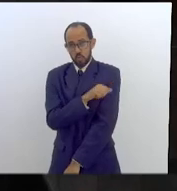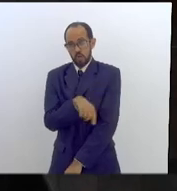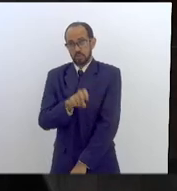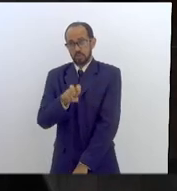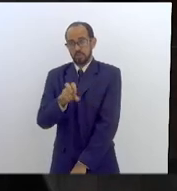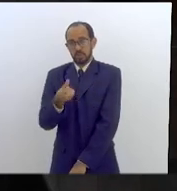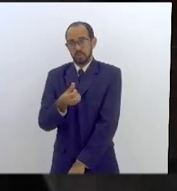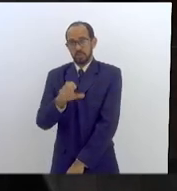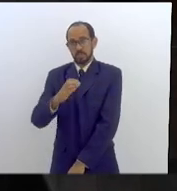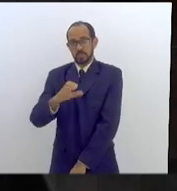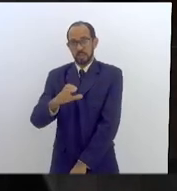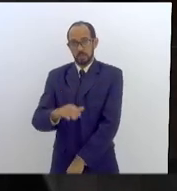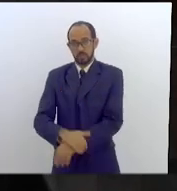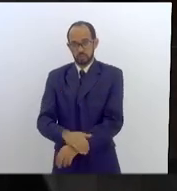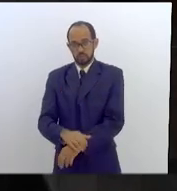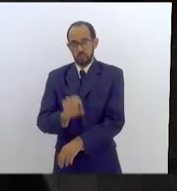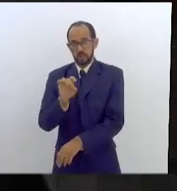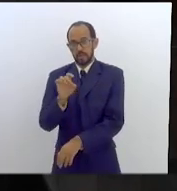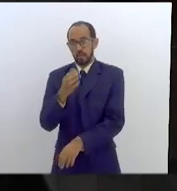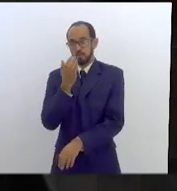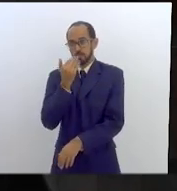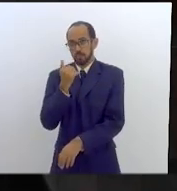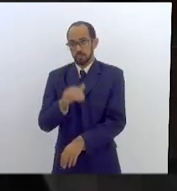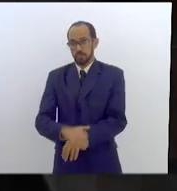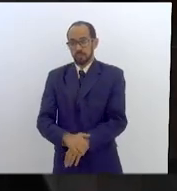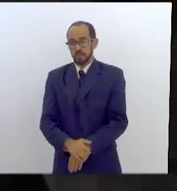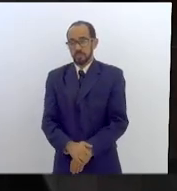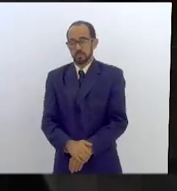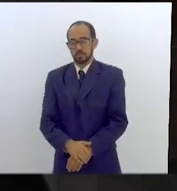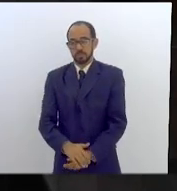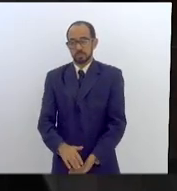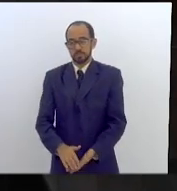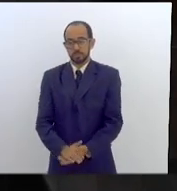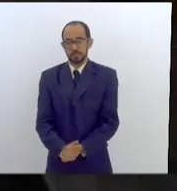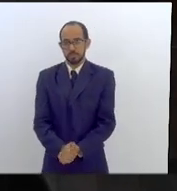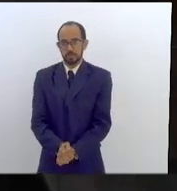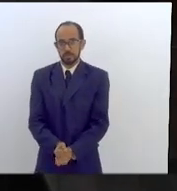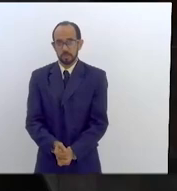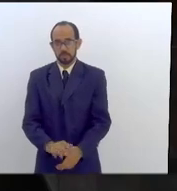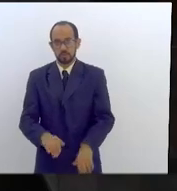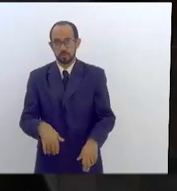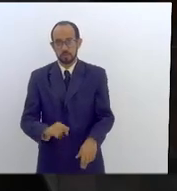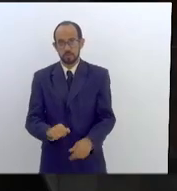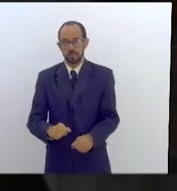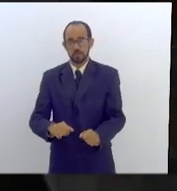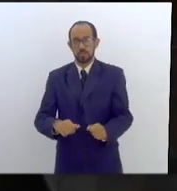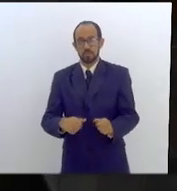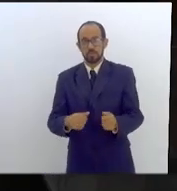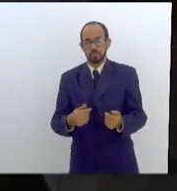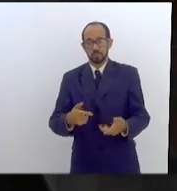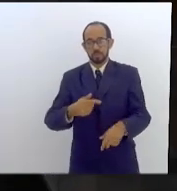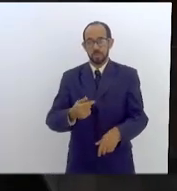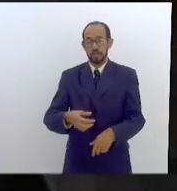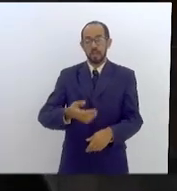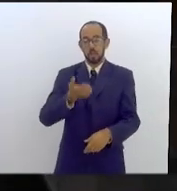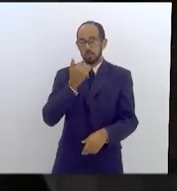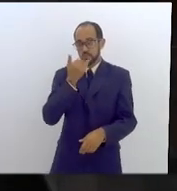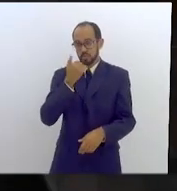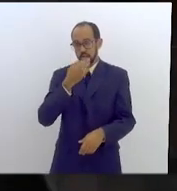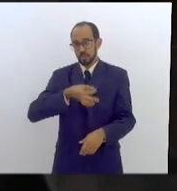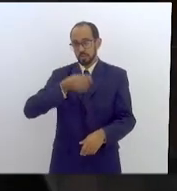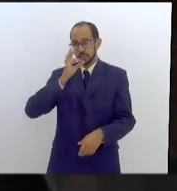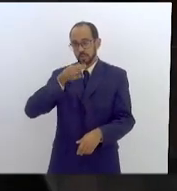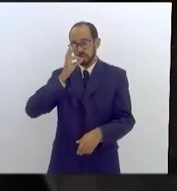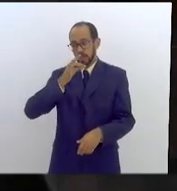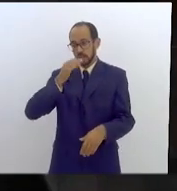56 centavos por refeição um real e 12 centavos por aluno dia para almoçar e tomar café eu pergunta qualquer um